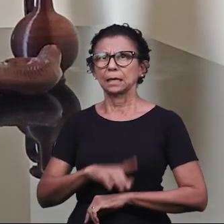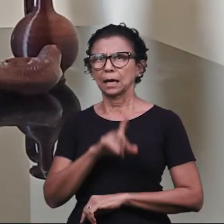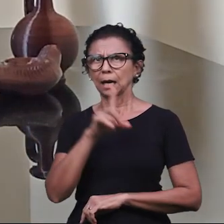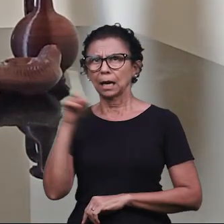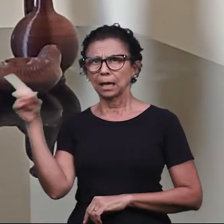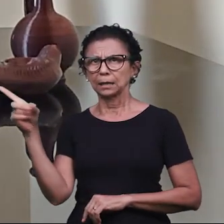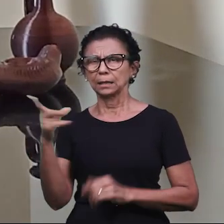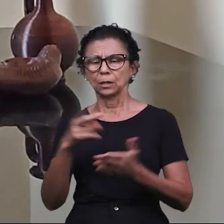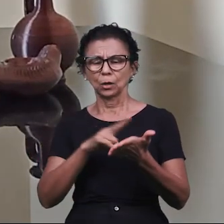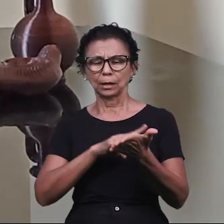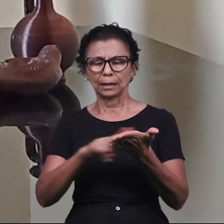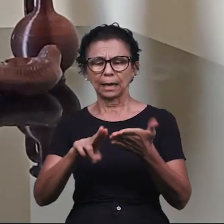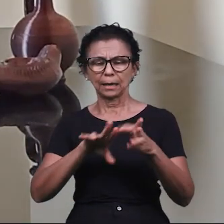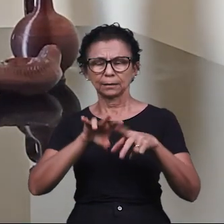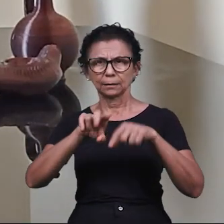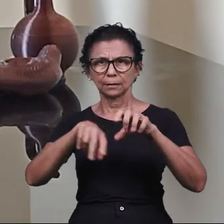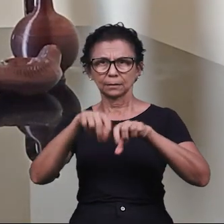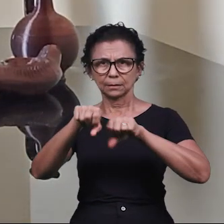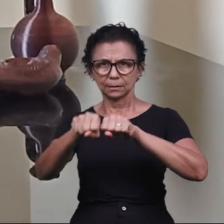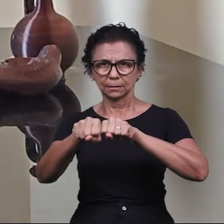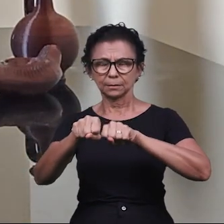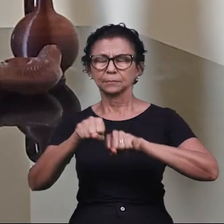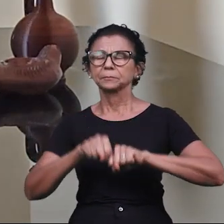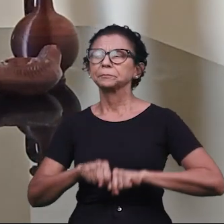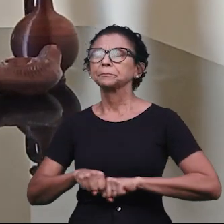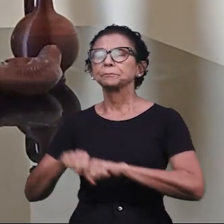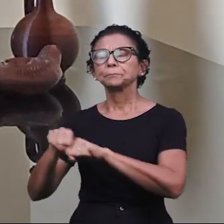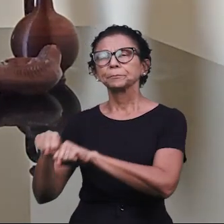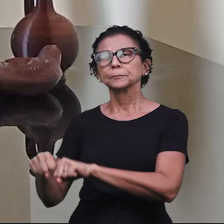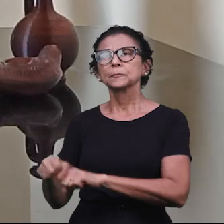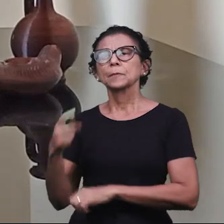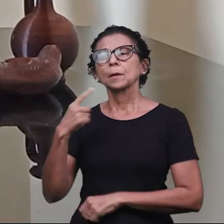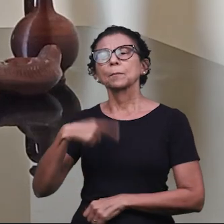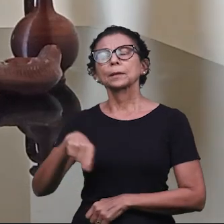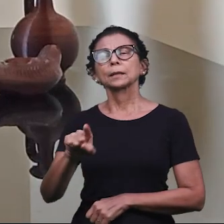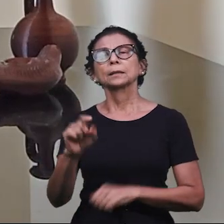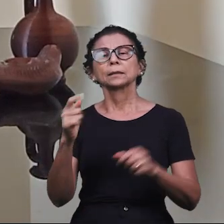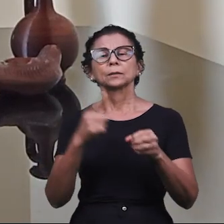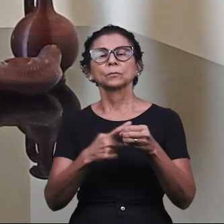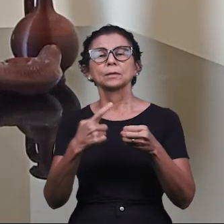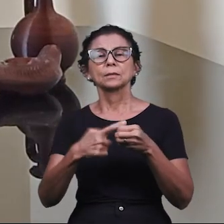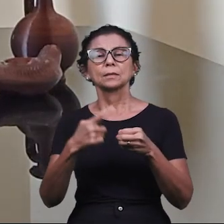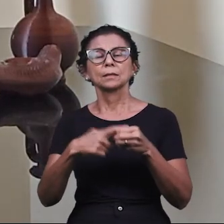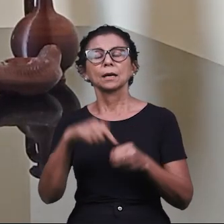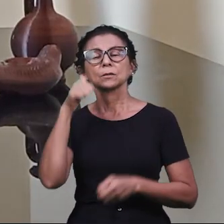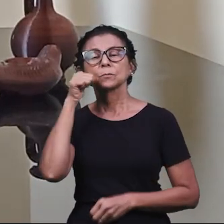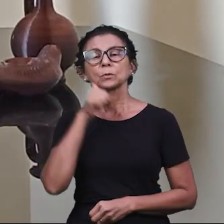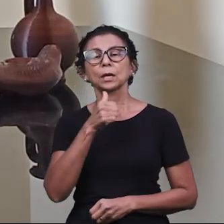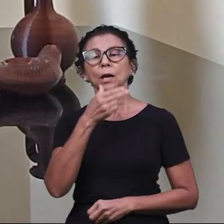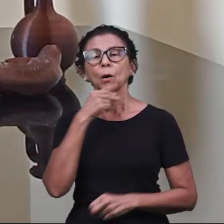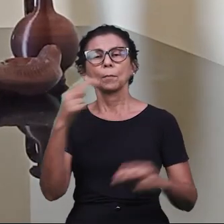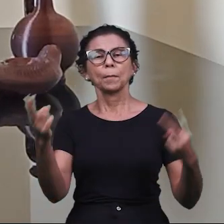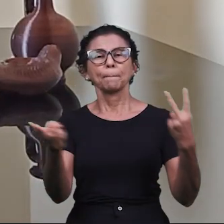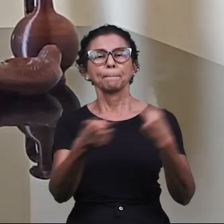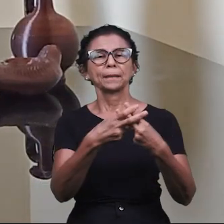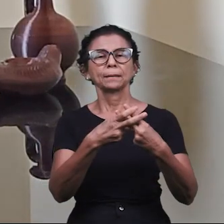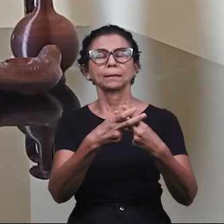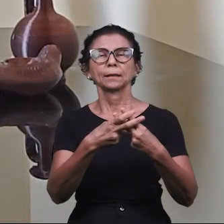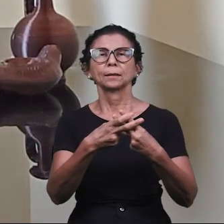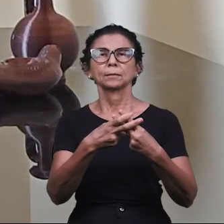para Damasco, a fim de chegar em Damasco e prender, né, homens e mulheres que falassem do